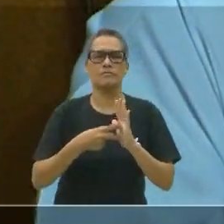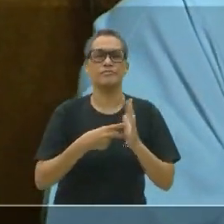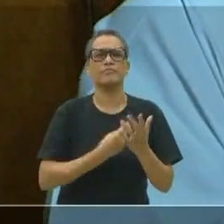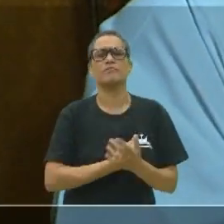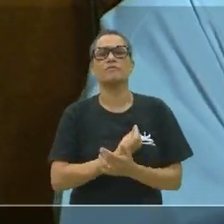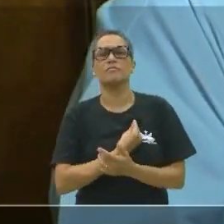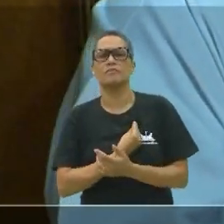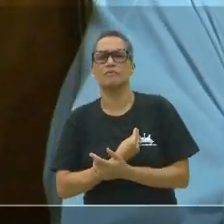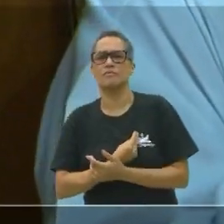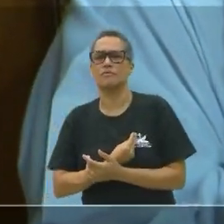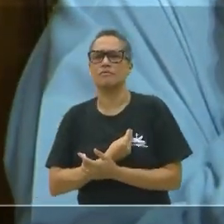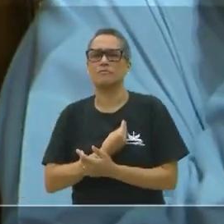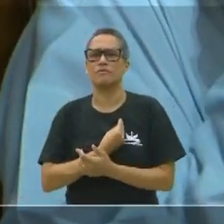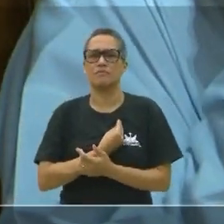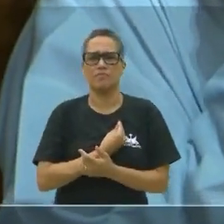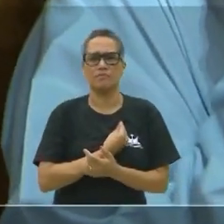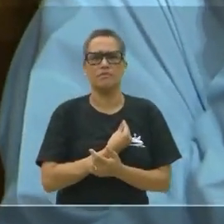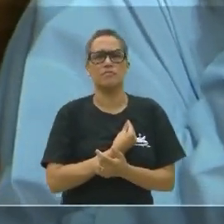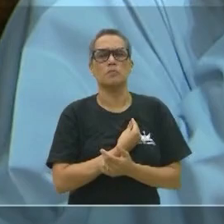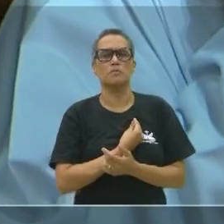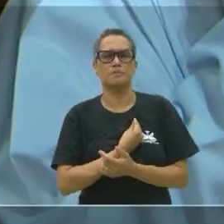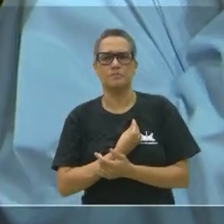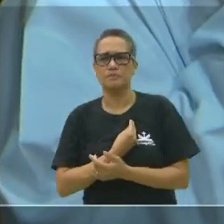vida, alma